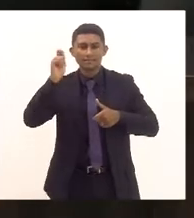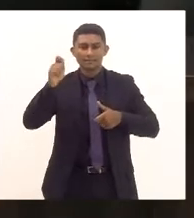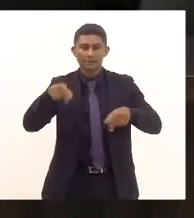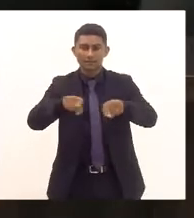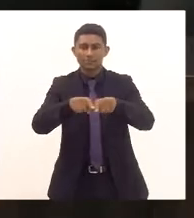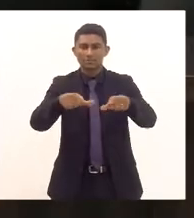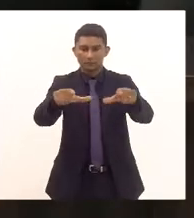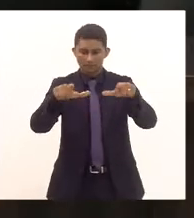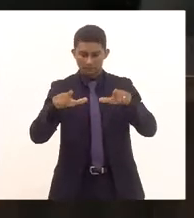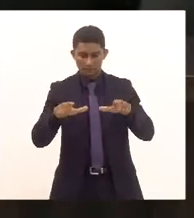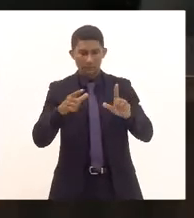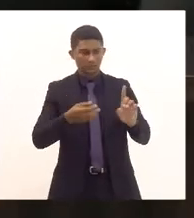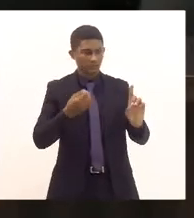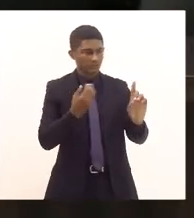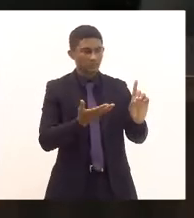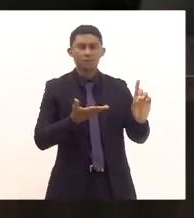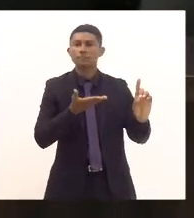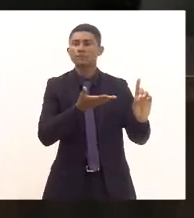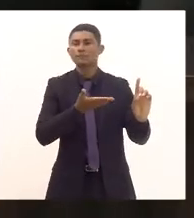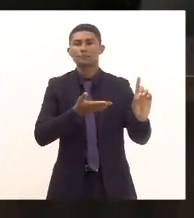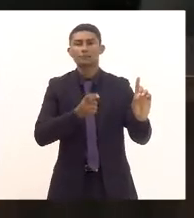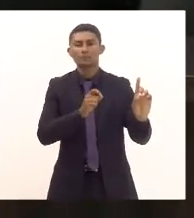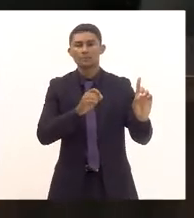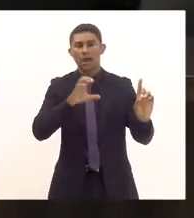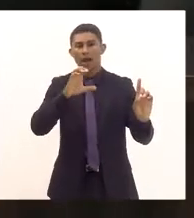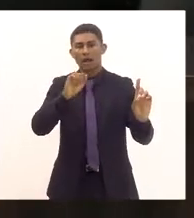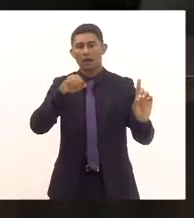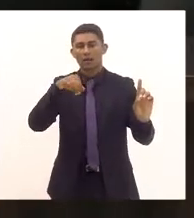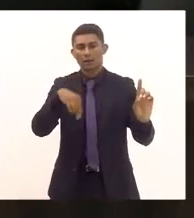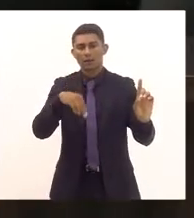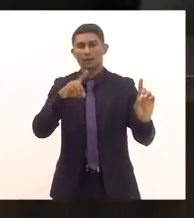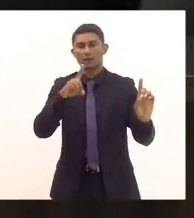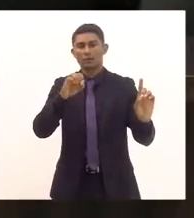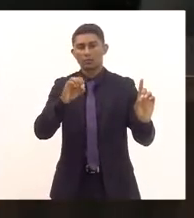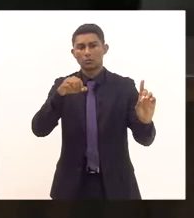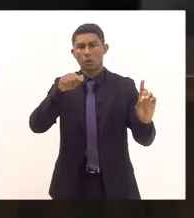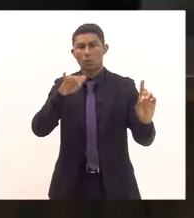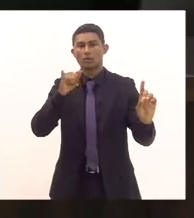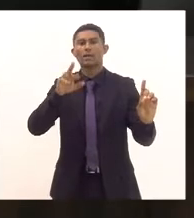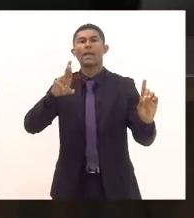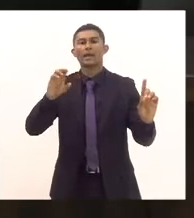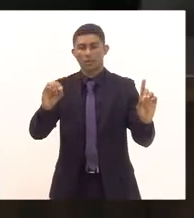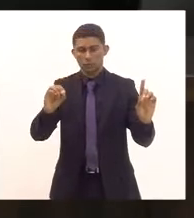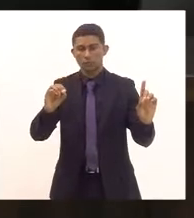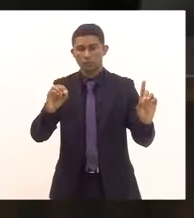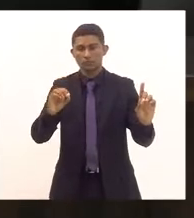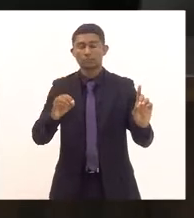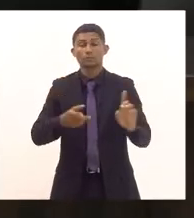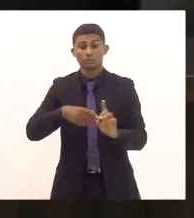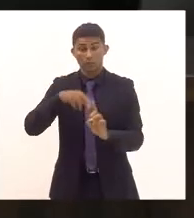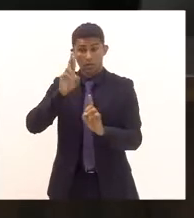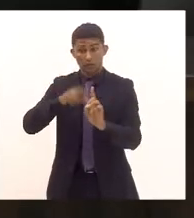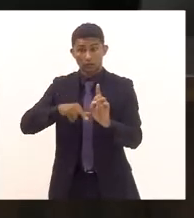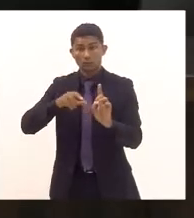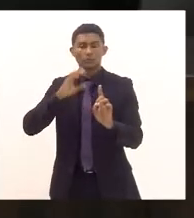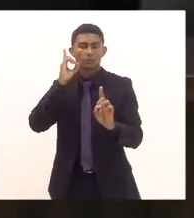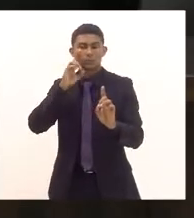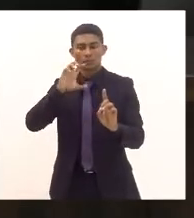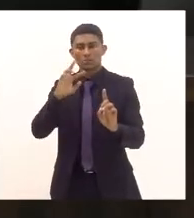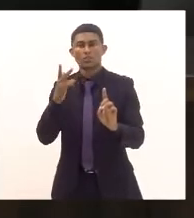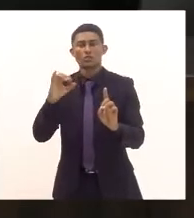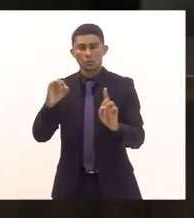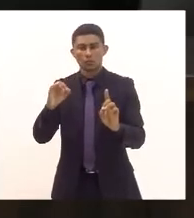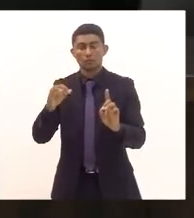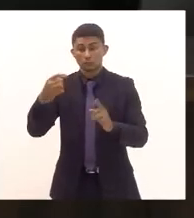ao candongueiro para a comissão de normas internas e proposições externas favorável até o deputado Chico Machado em